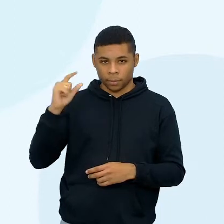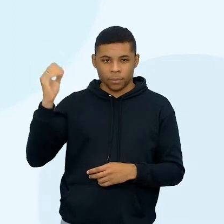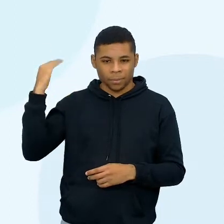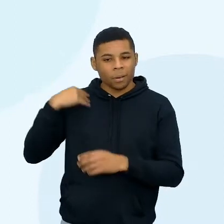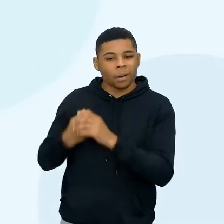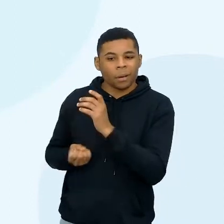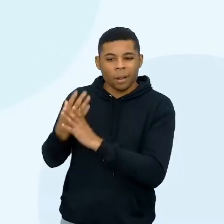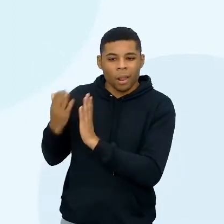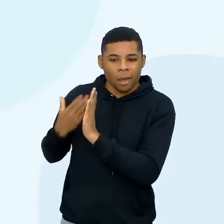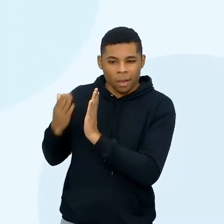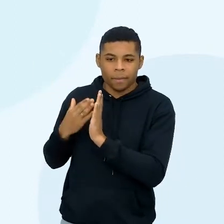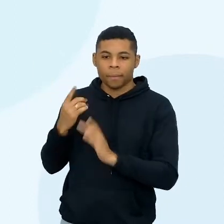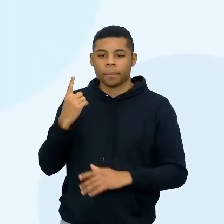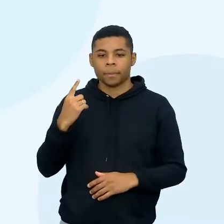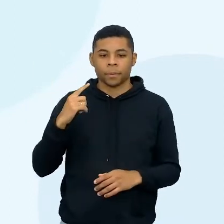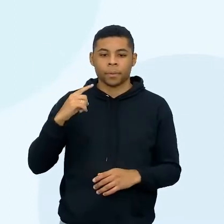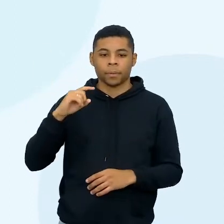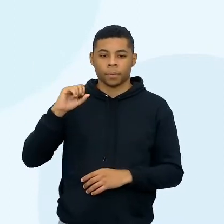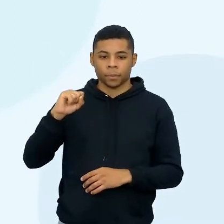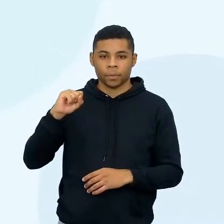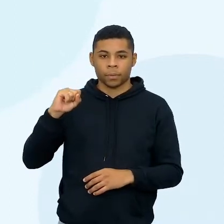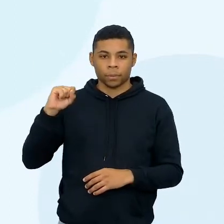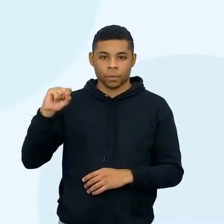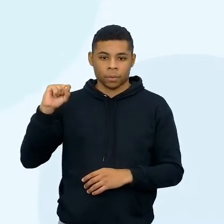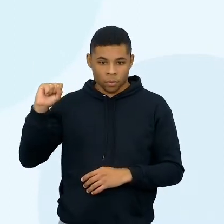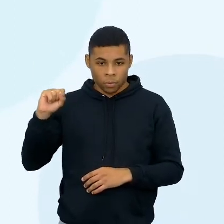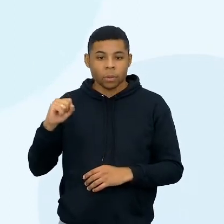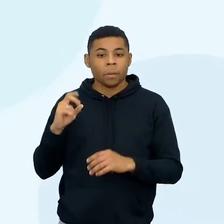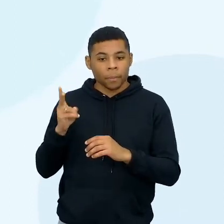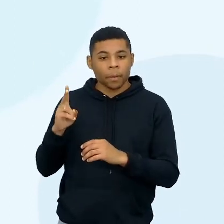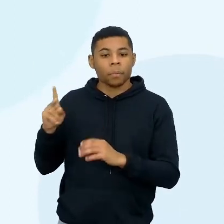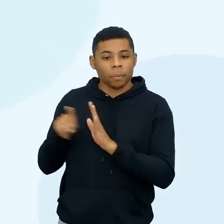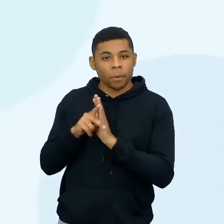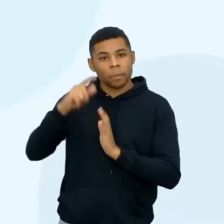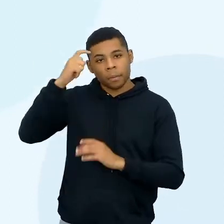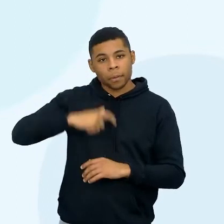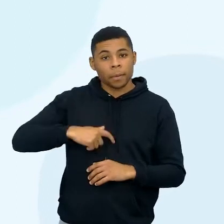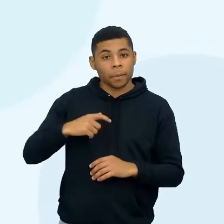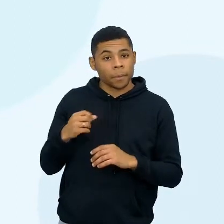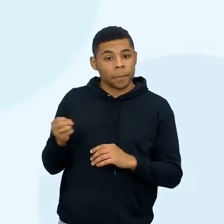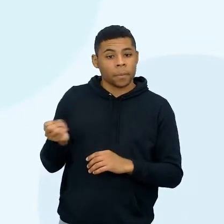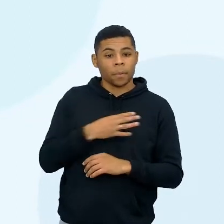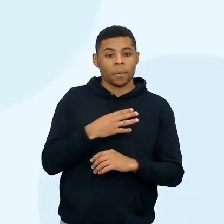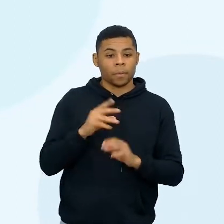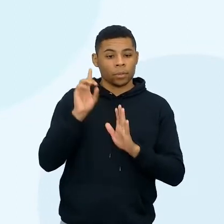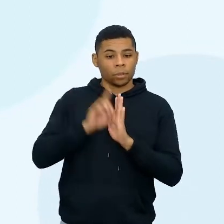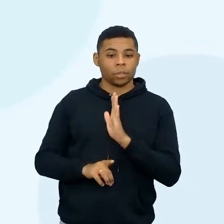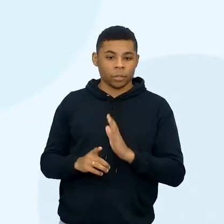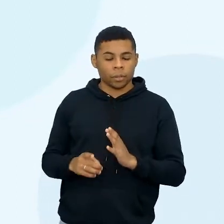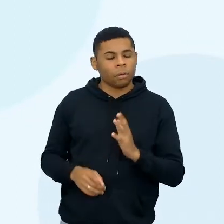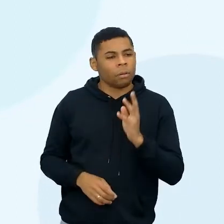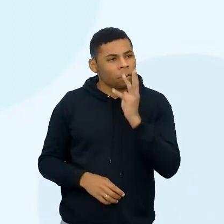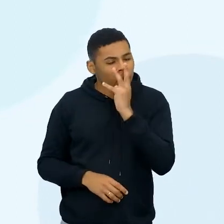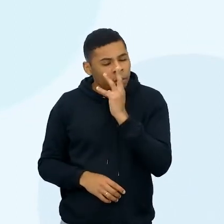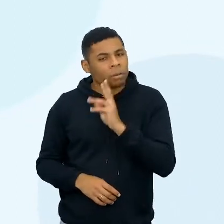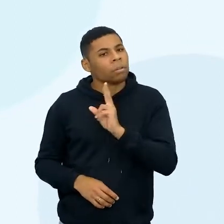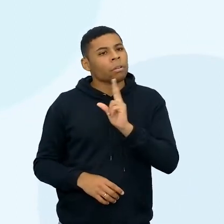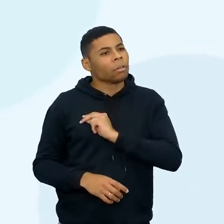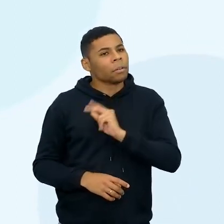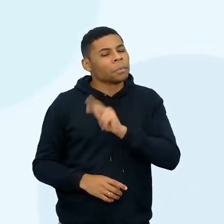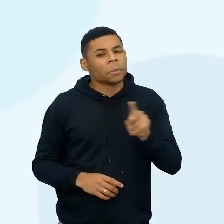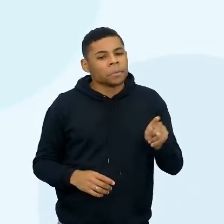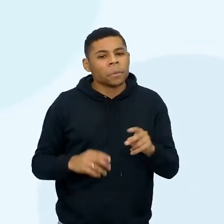1988, a chamada Constituição Cidadã. Nossa, professor, que coincidência! Por